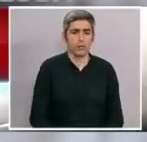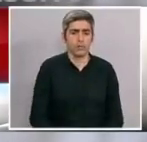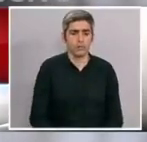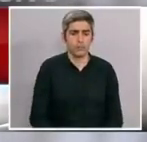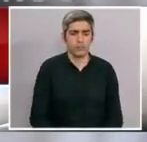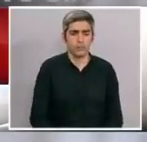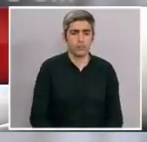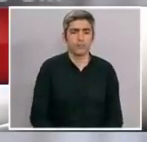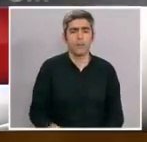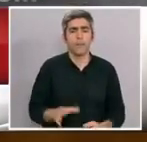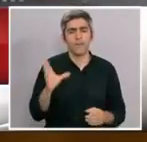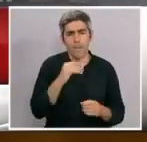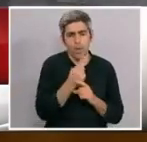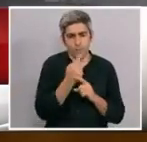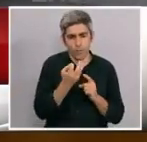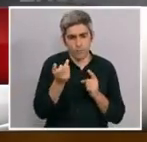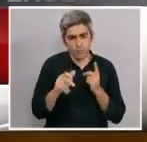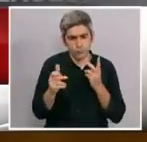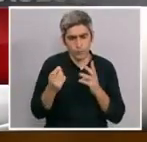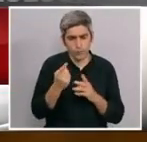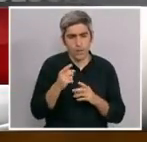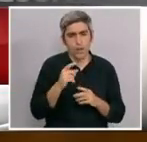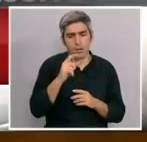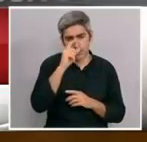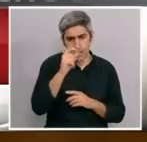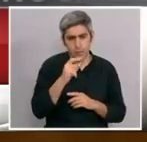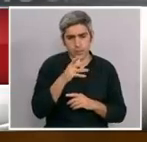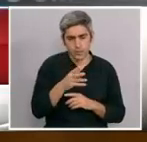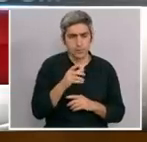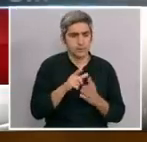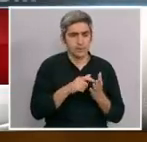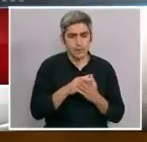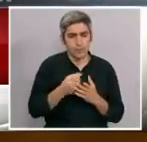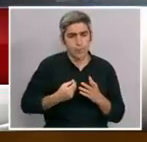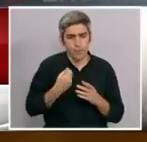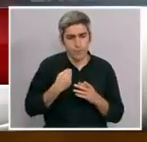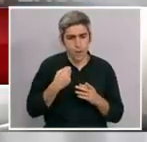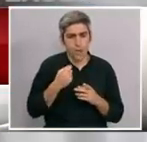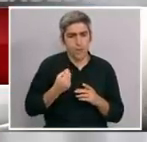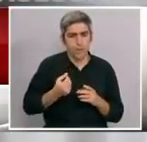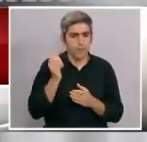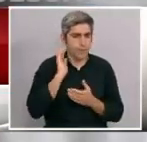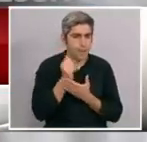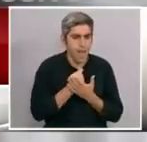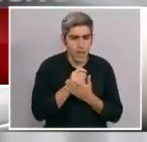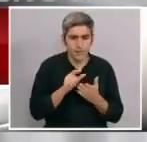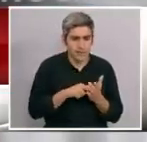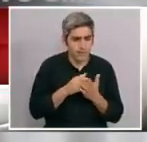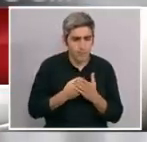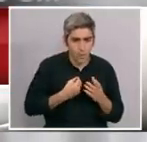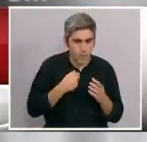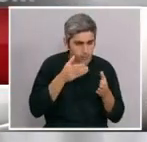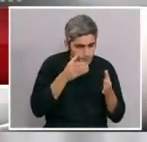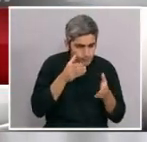Houve outros episódios. Salazar garante Rosália estava sempre preocupado com as empregadas. Quando fui